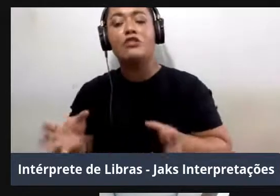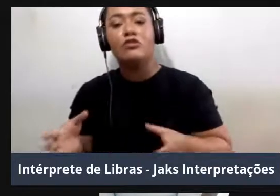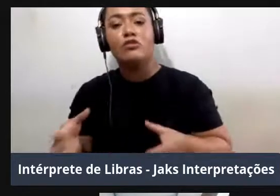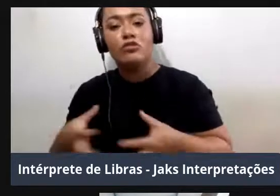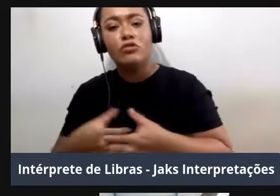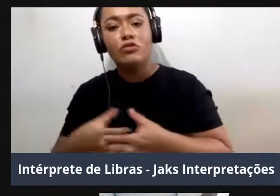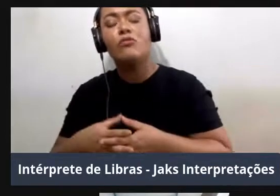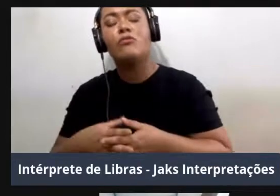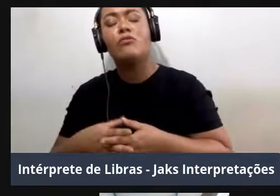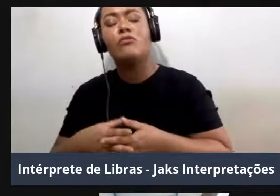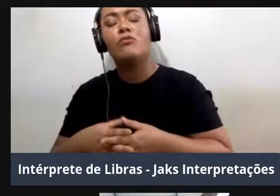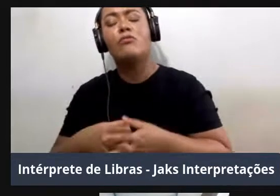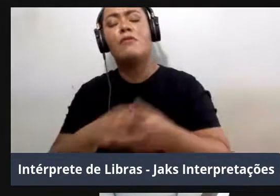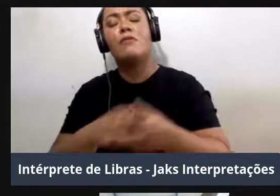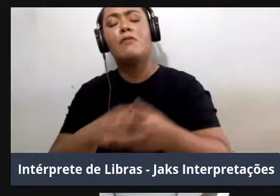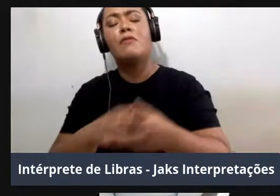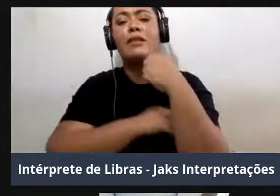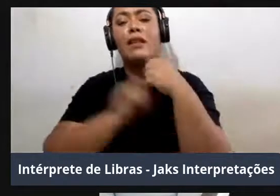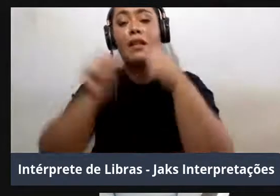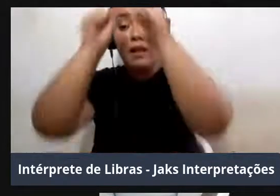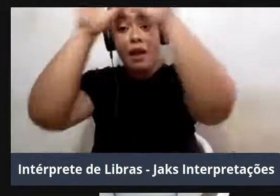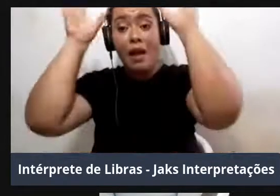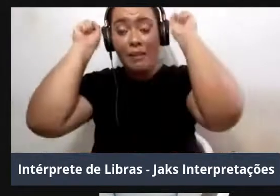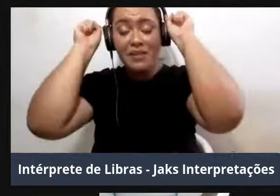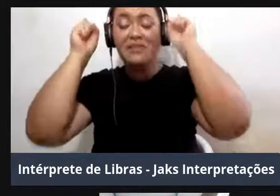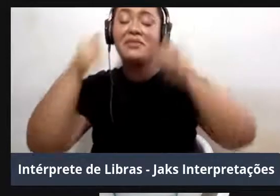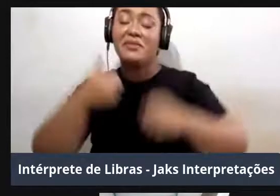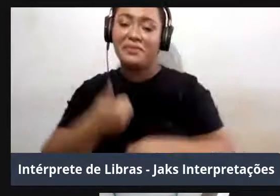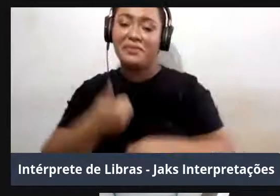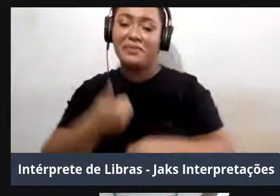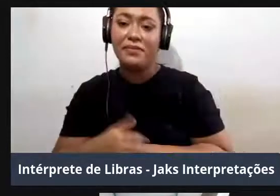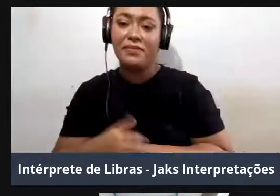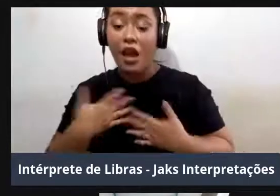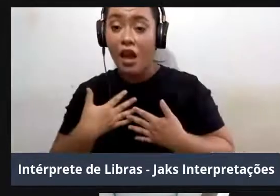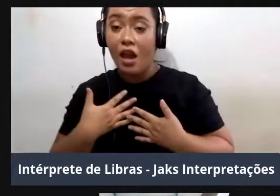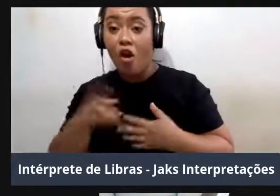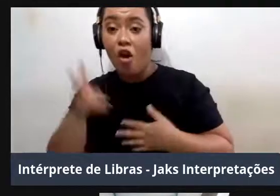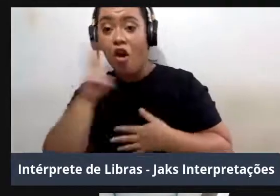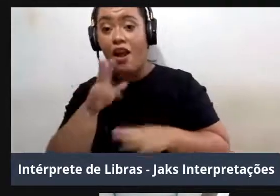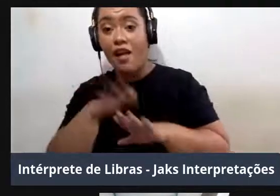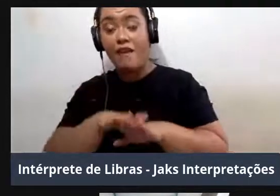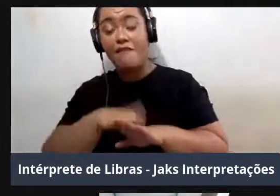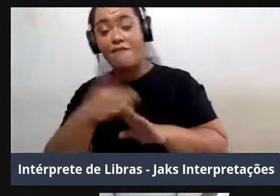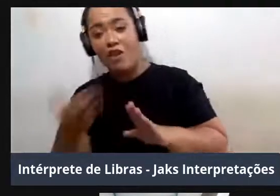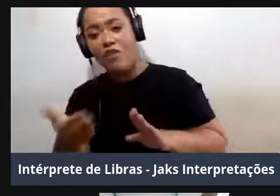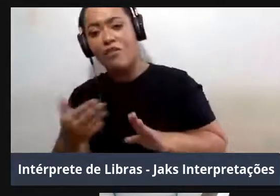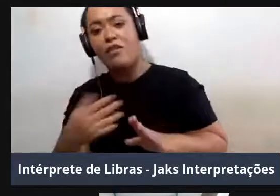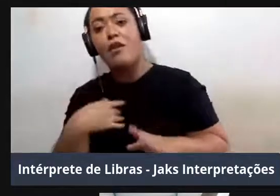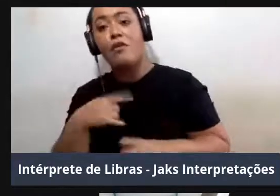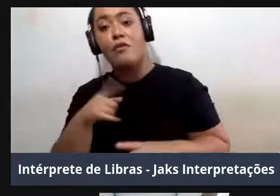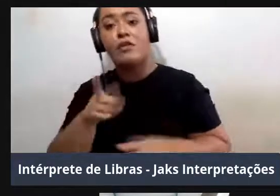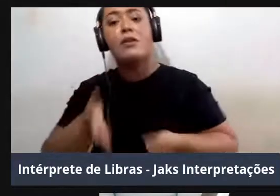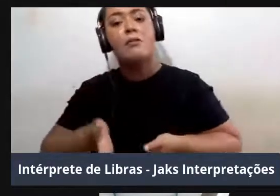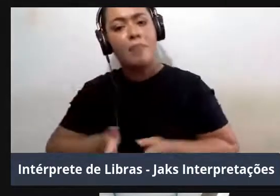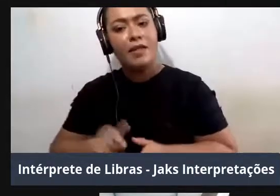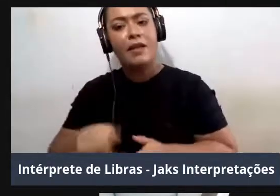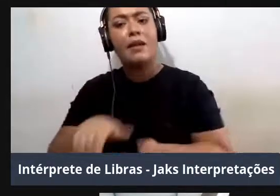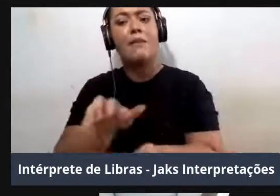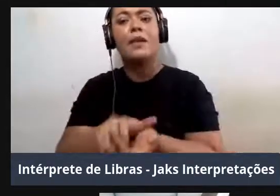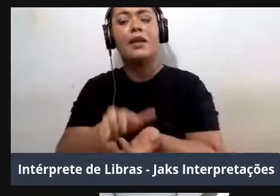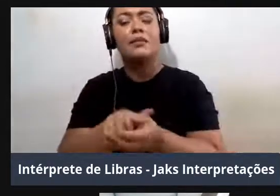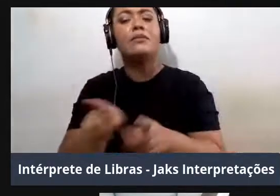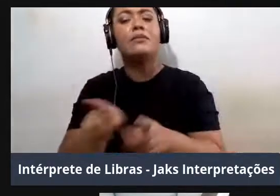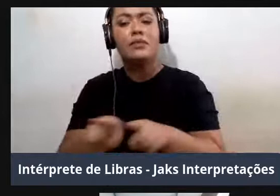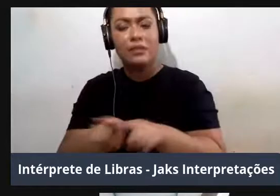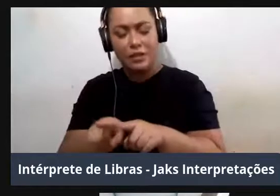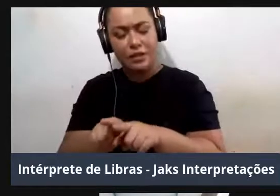que as parteiras Pancararu também estão fazendo esse juntas somos mais fortes lá dentro do território